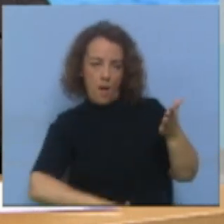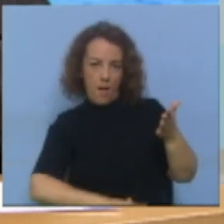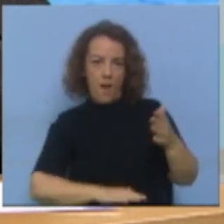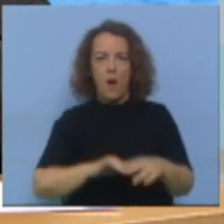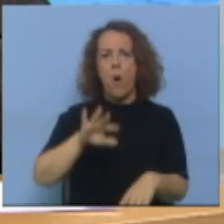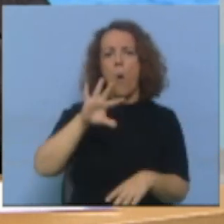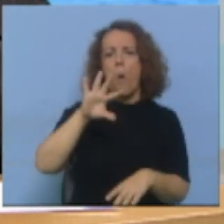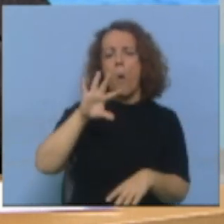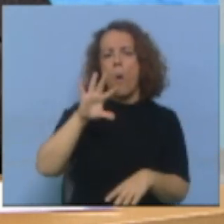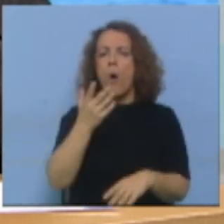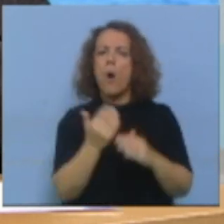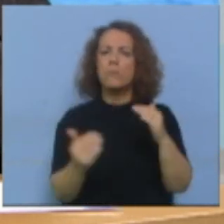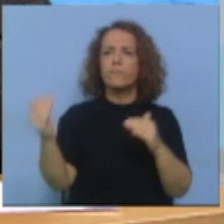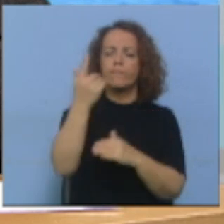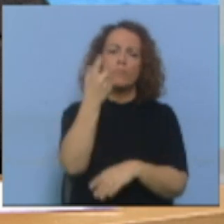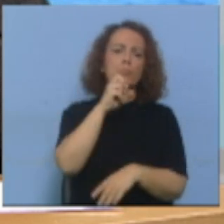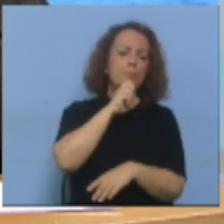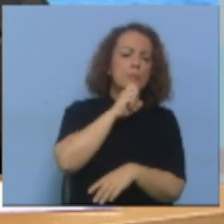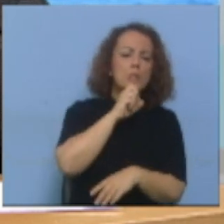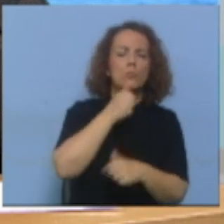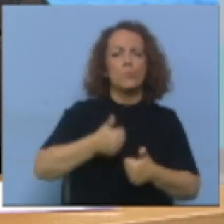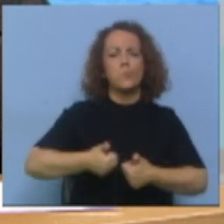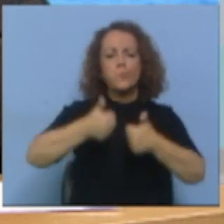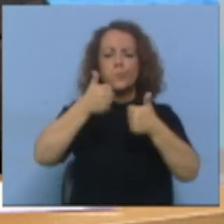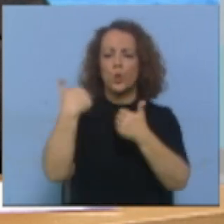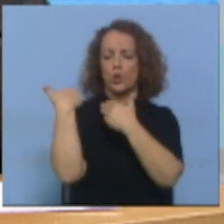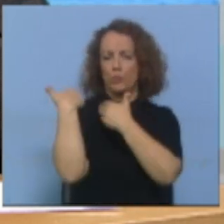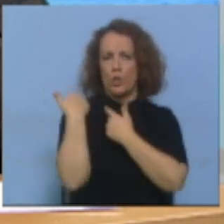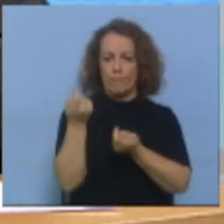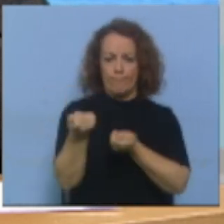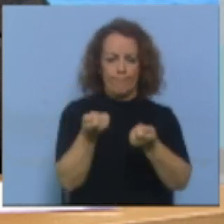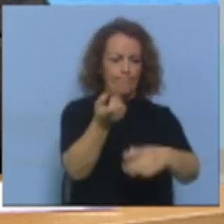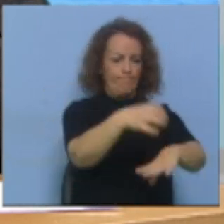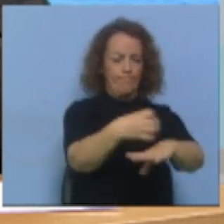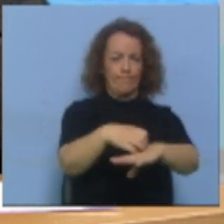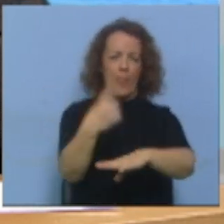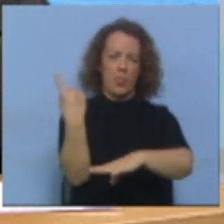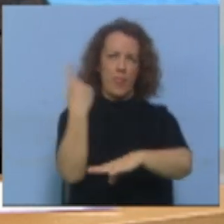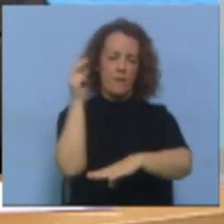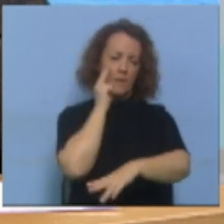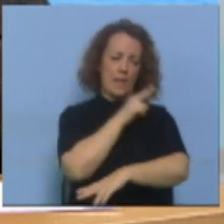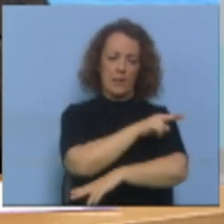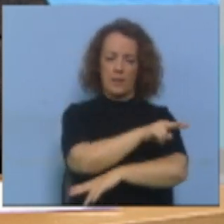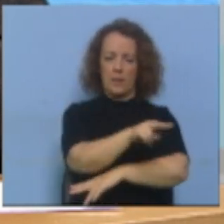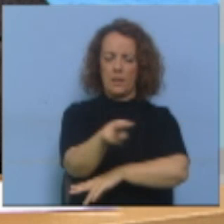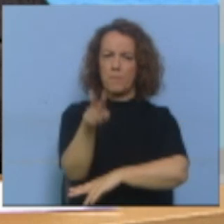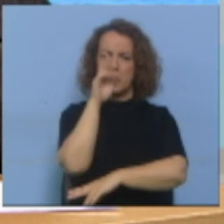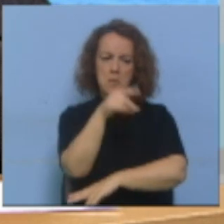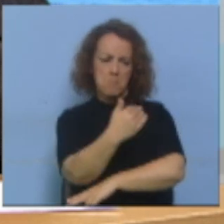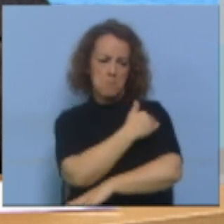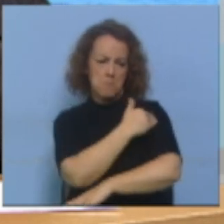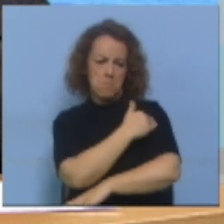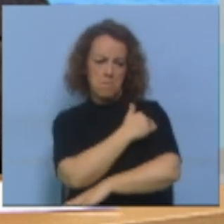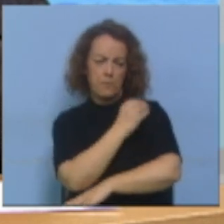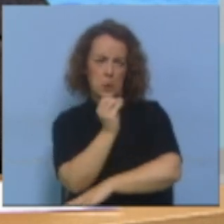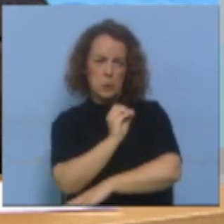de gestão de uma diocese, como um bispo, um vigário, deve estar atento a esses casos. Quando alguém não comunica,